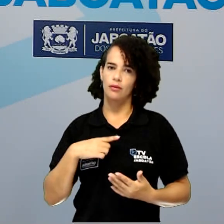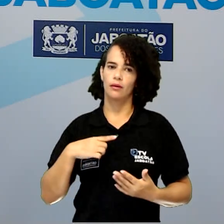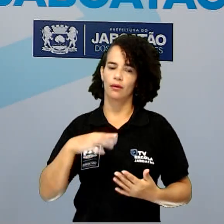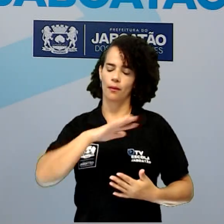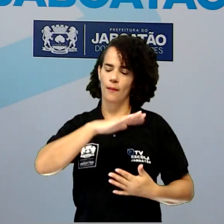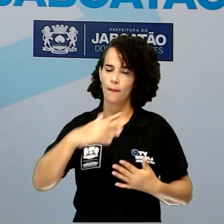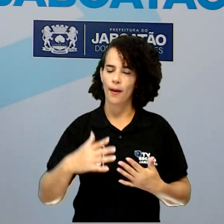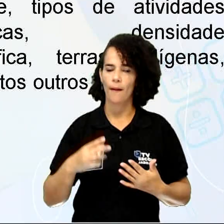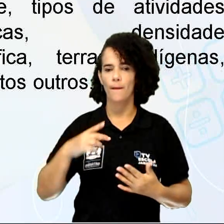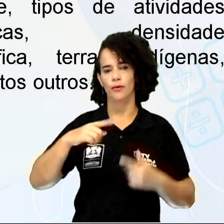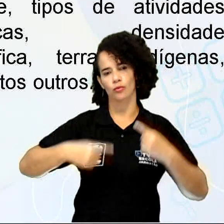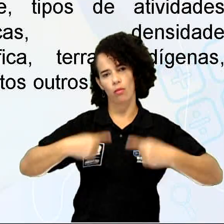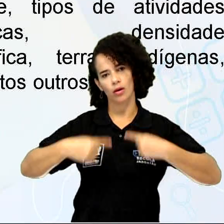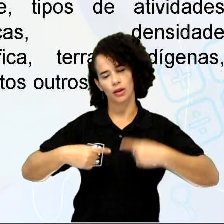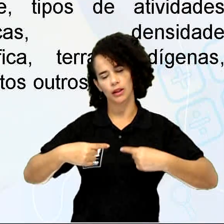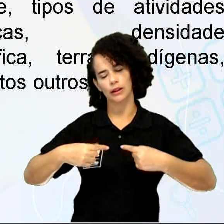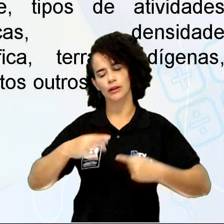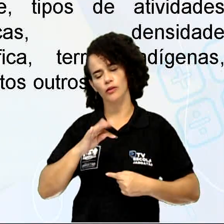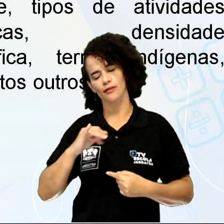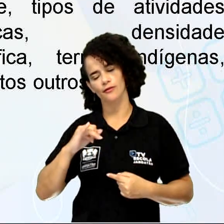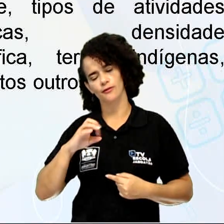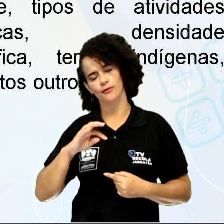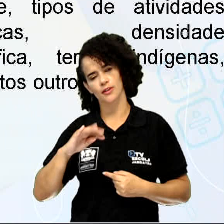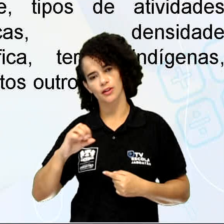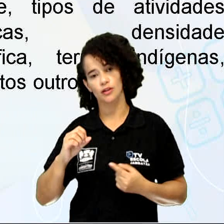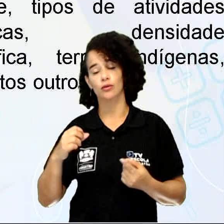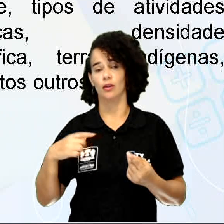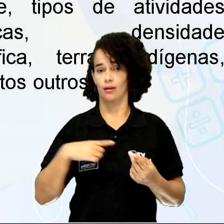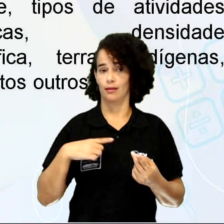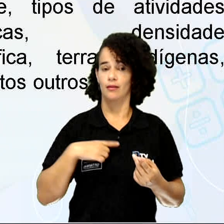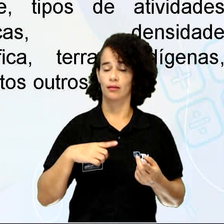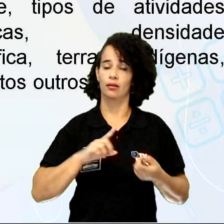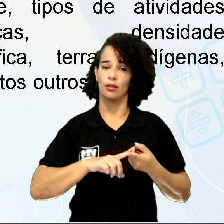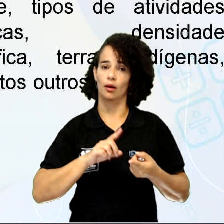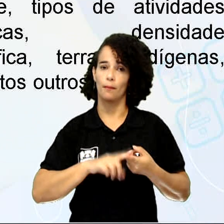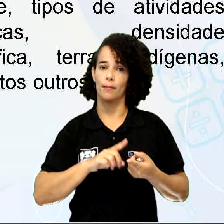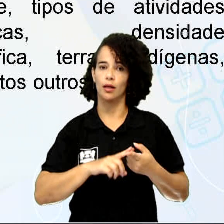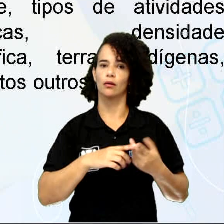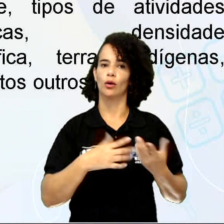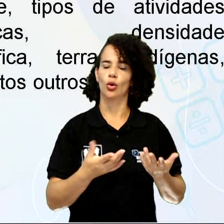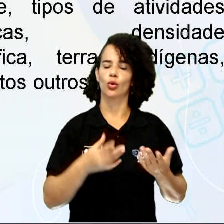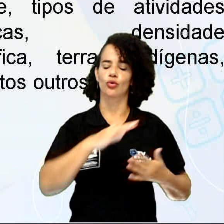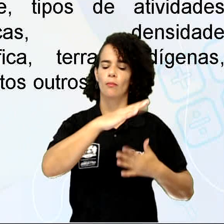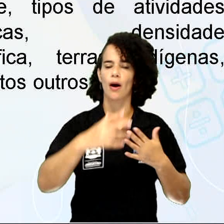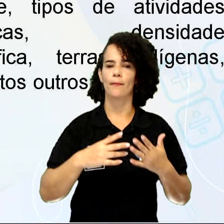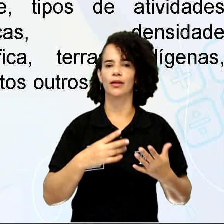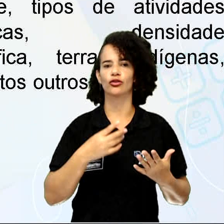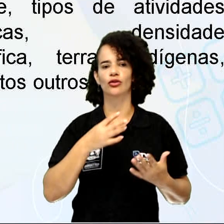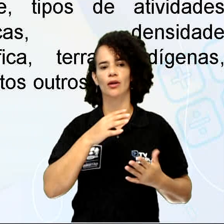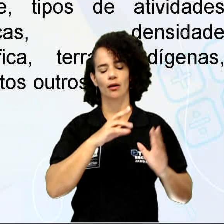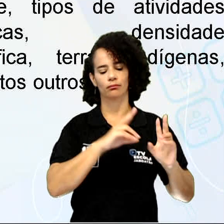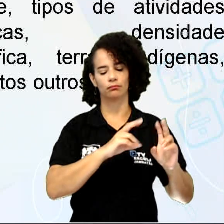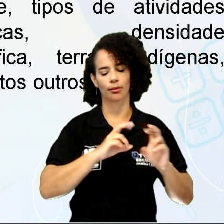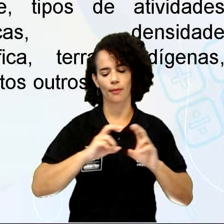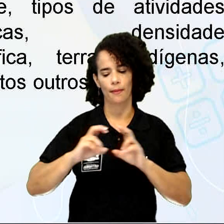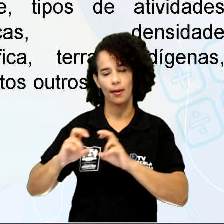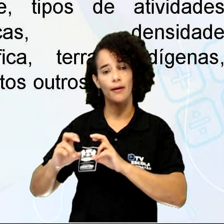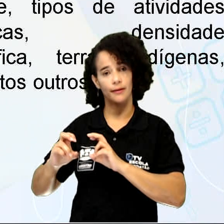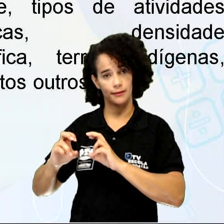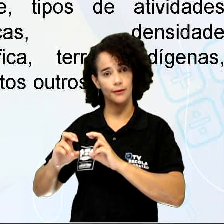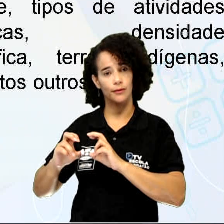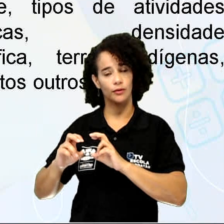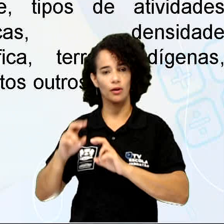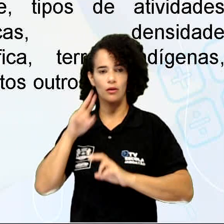mapas físicos, nós também temos os mapas temáticos. E aí a gente observa neste mapa que está na tela